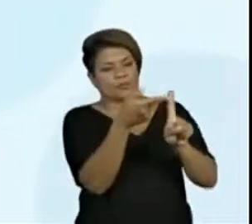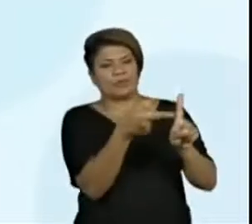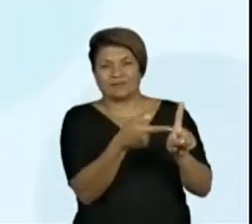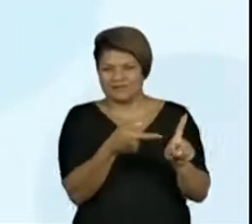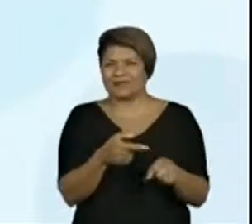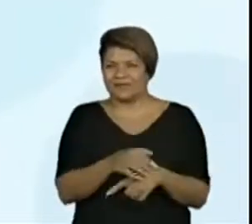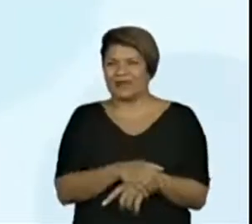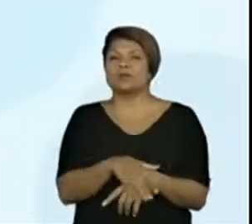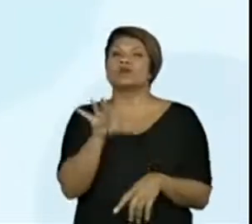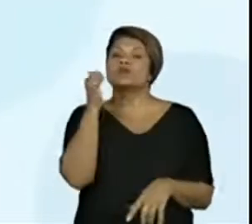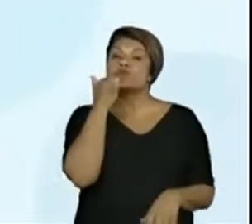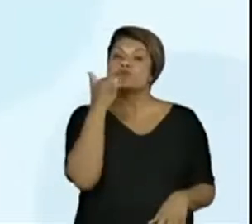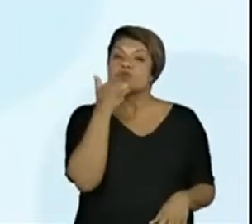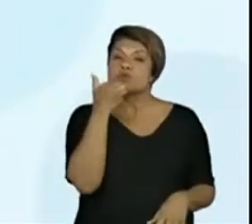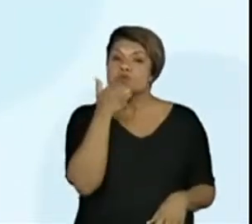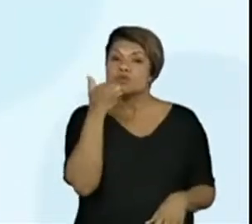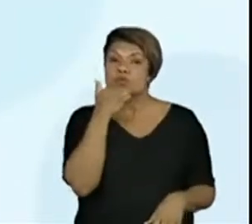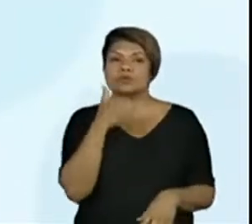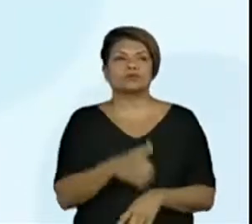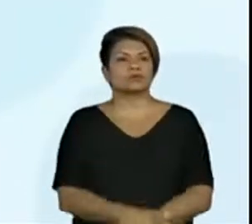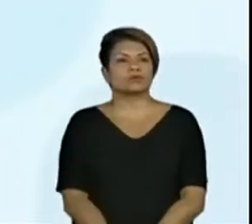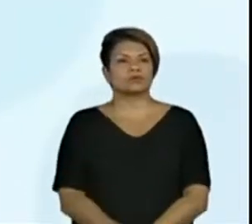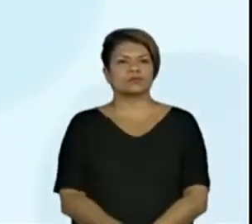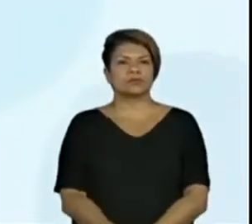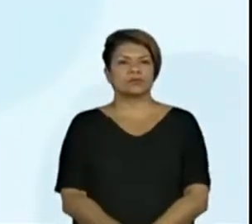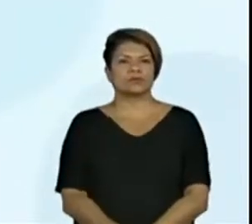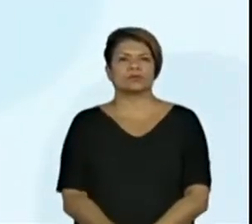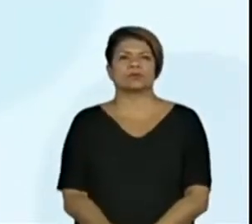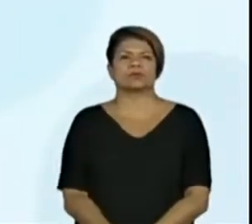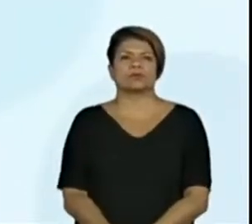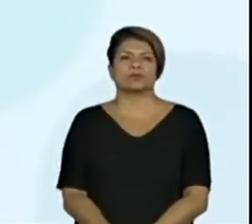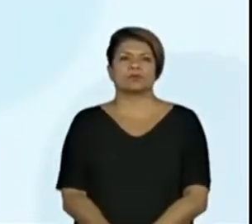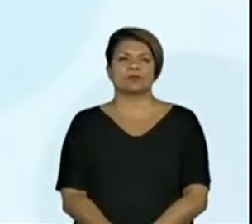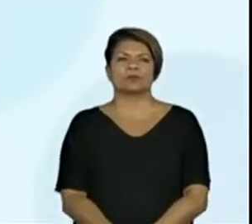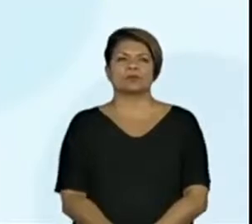é conhecido como osso de Ixango.